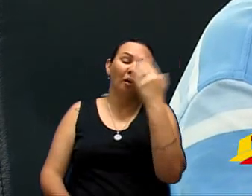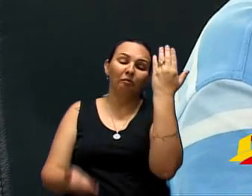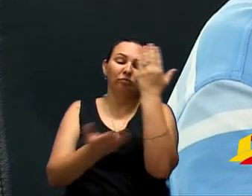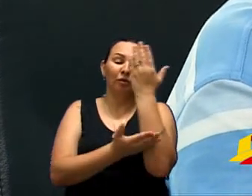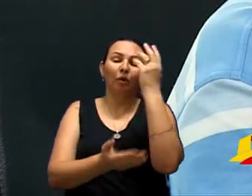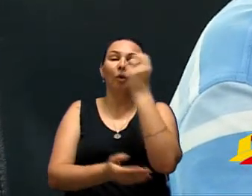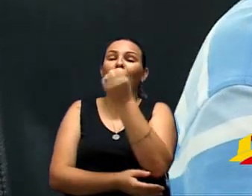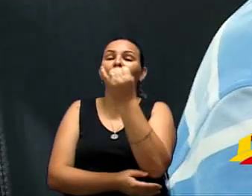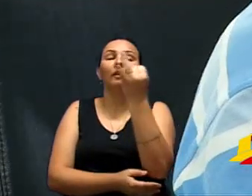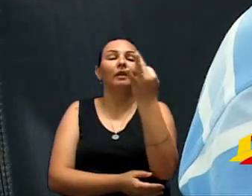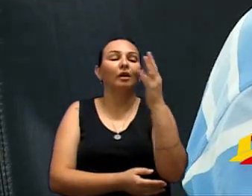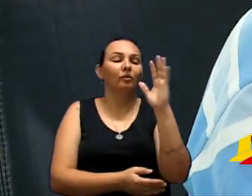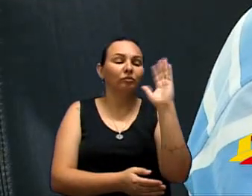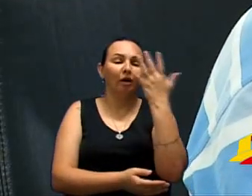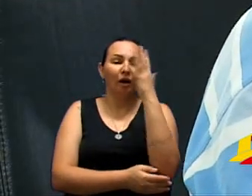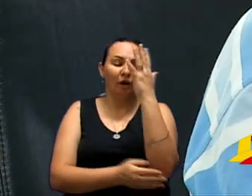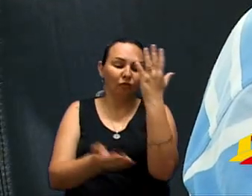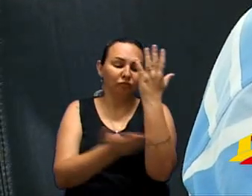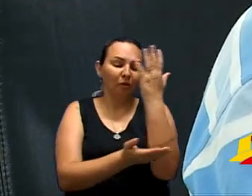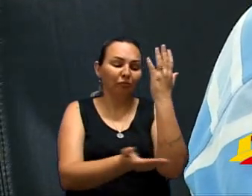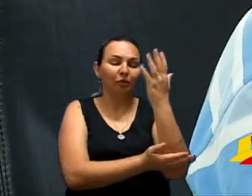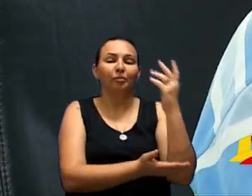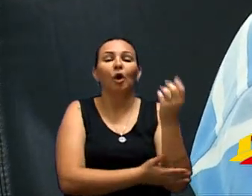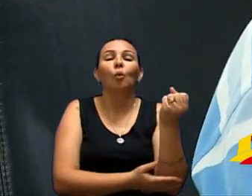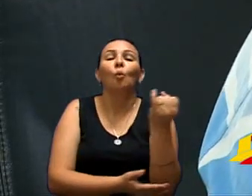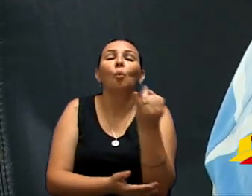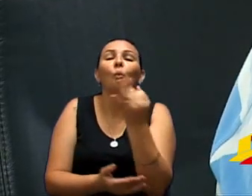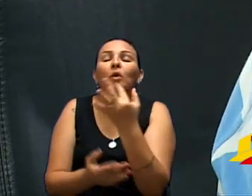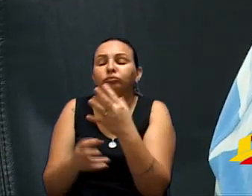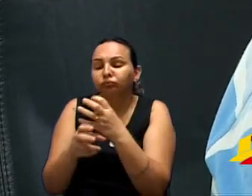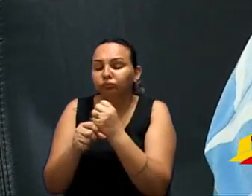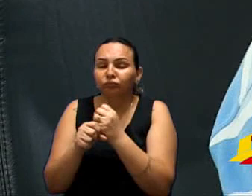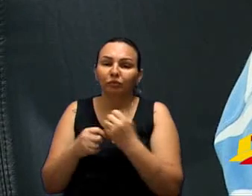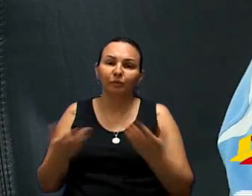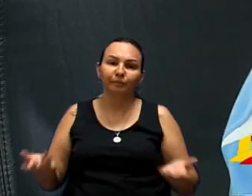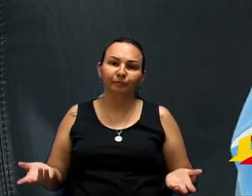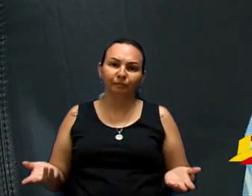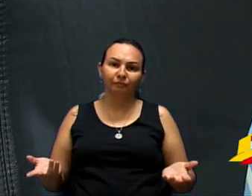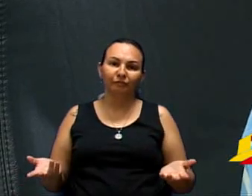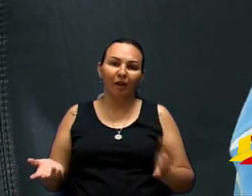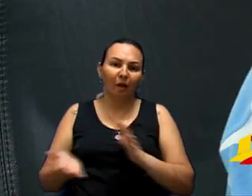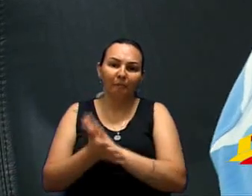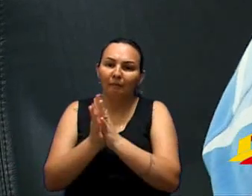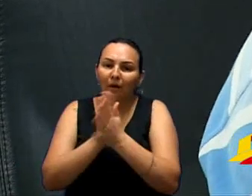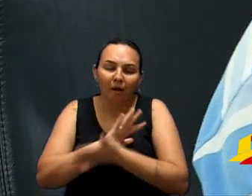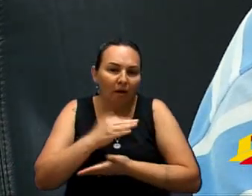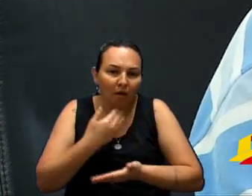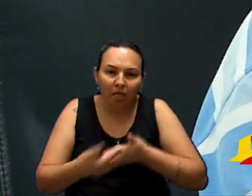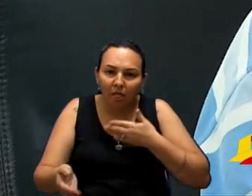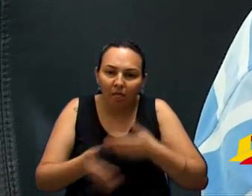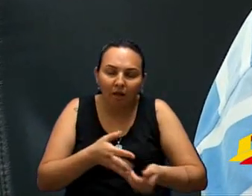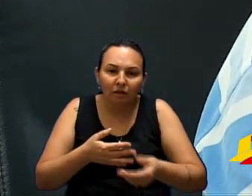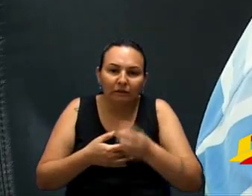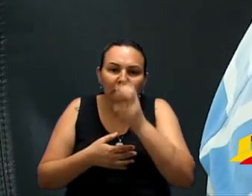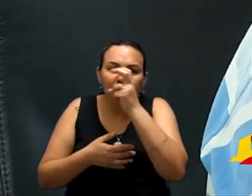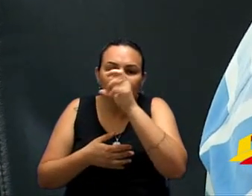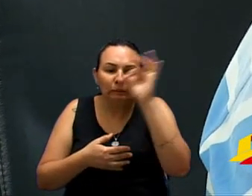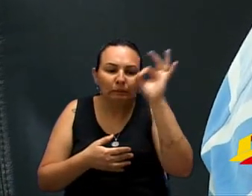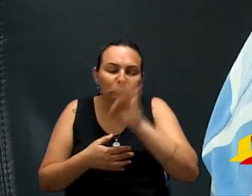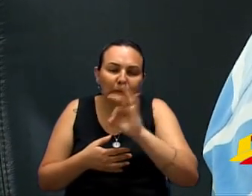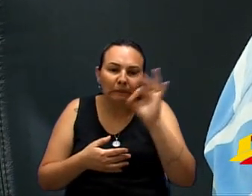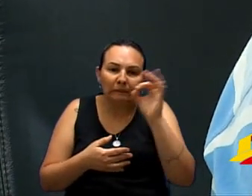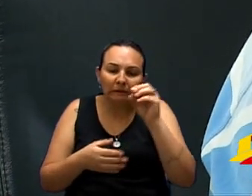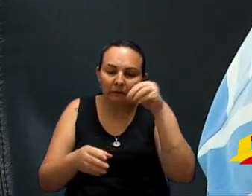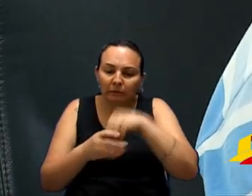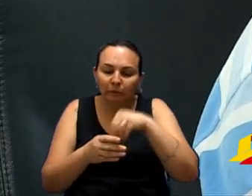plantadas naquela época de 2010 2011 nem sei direito que morreram todas num sobra 5% de plantio de